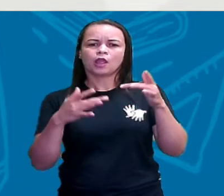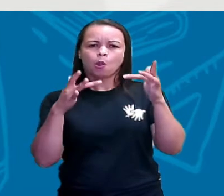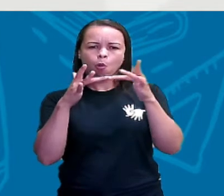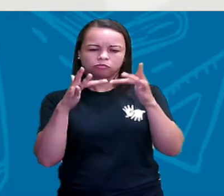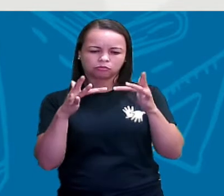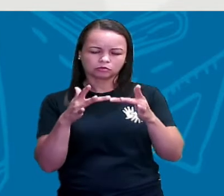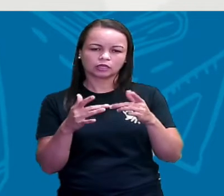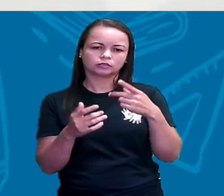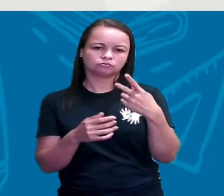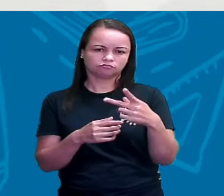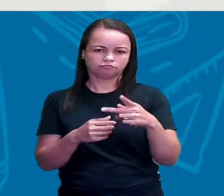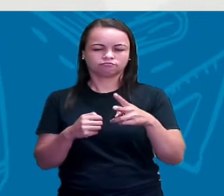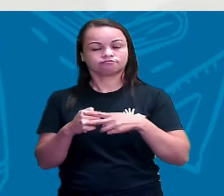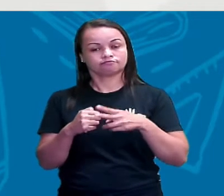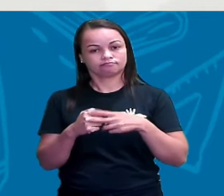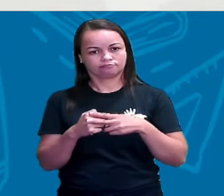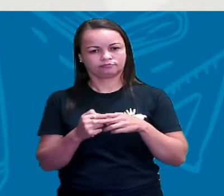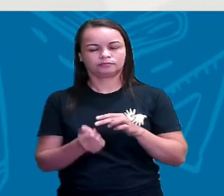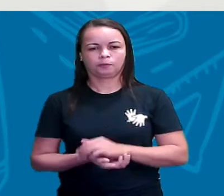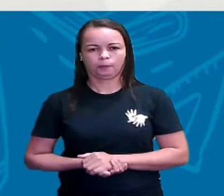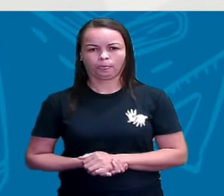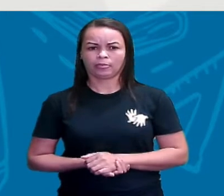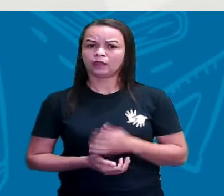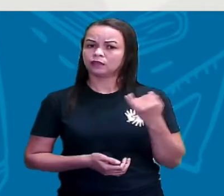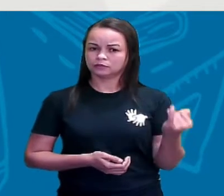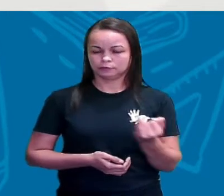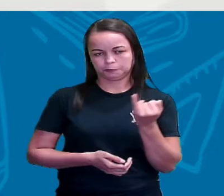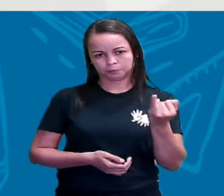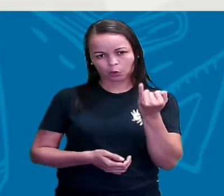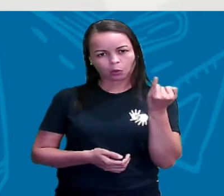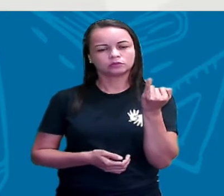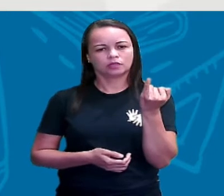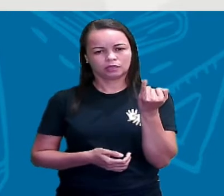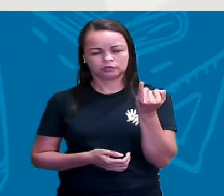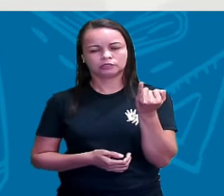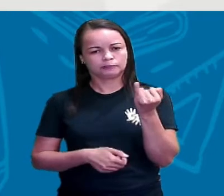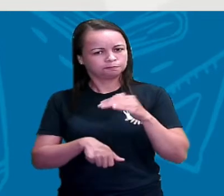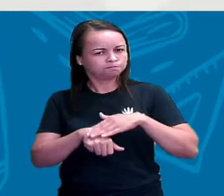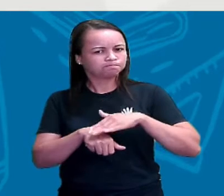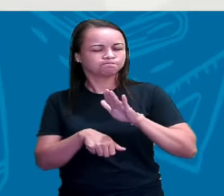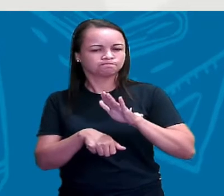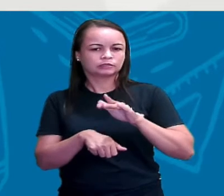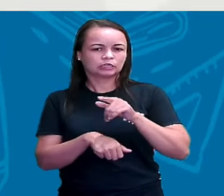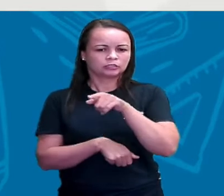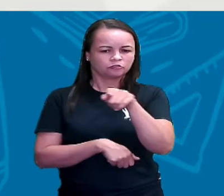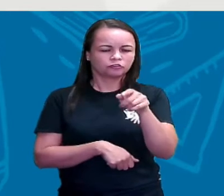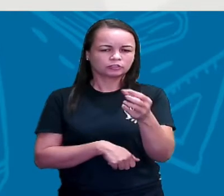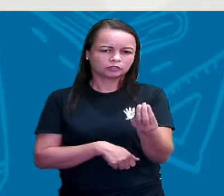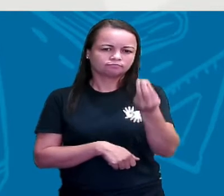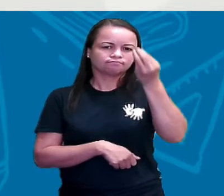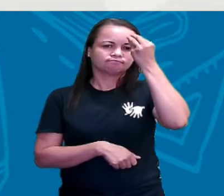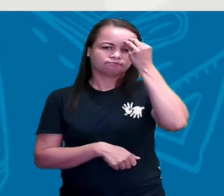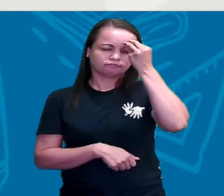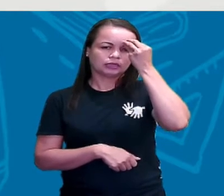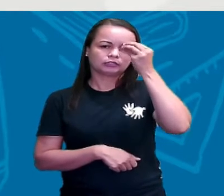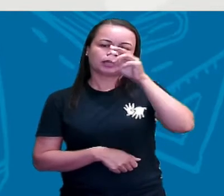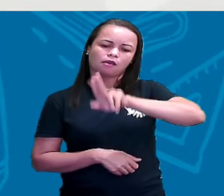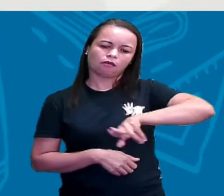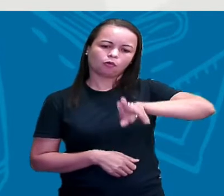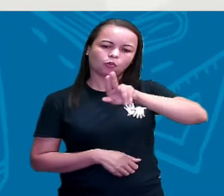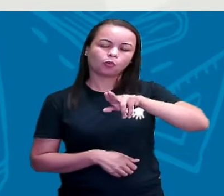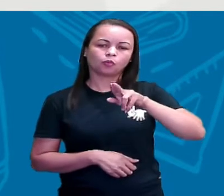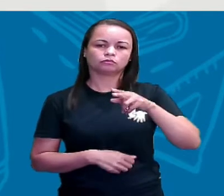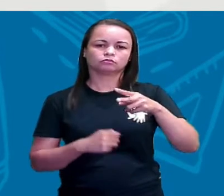esses verbos. É essencial, muito essencial, que vocês tenham em mente sempre o uso